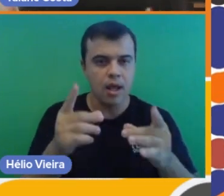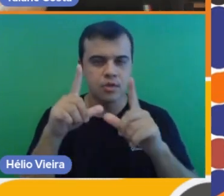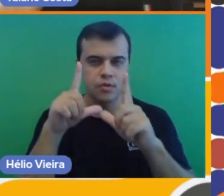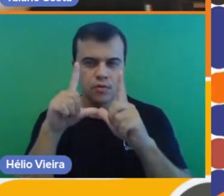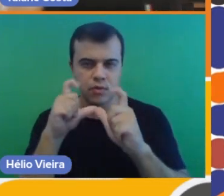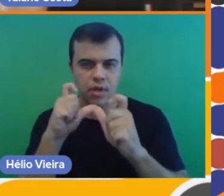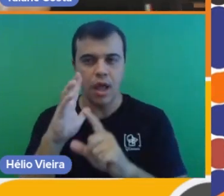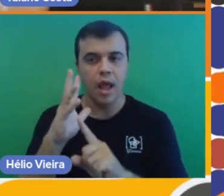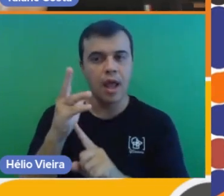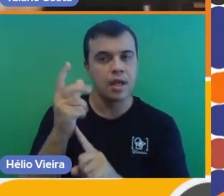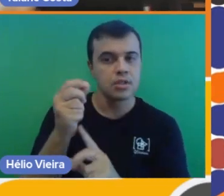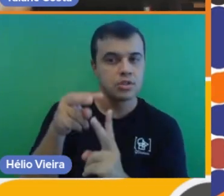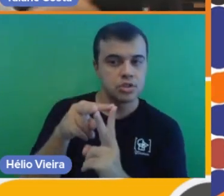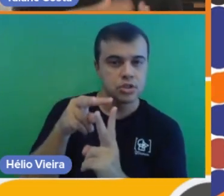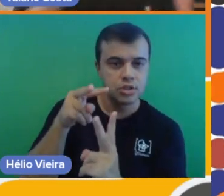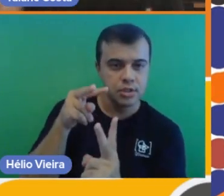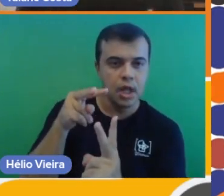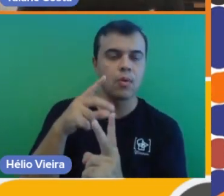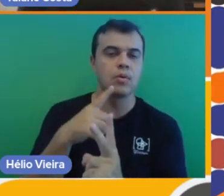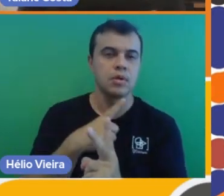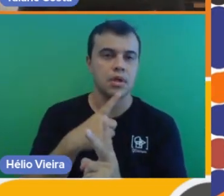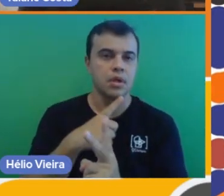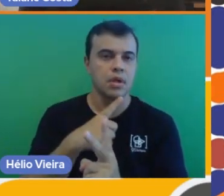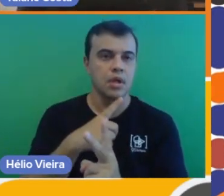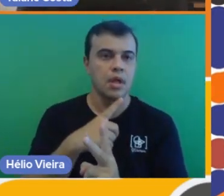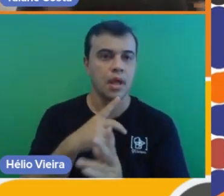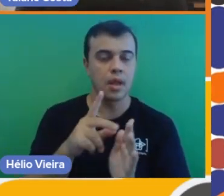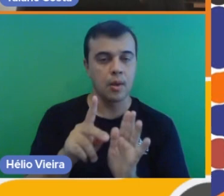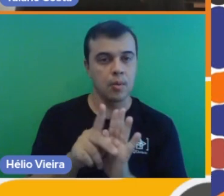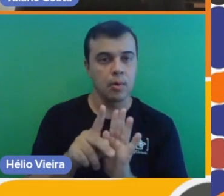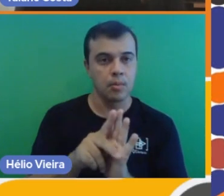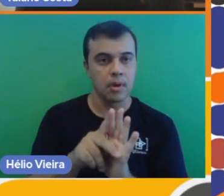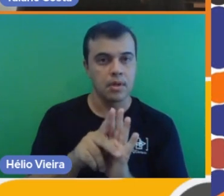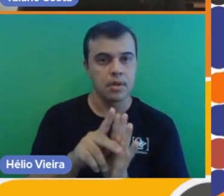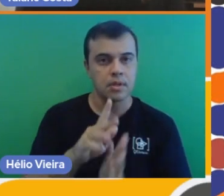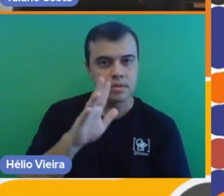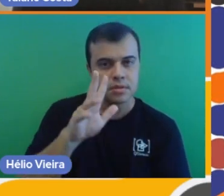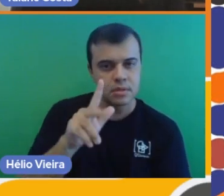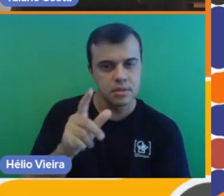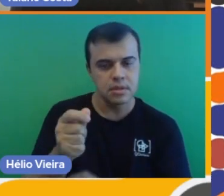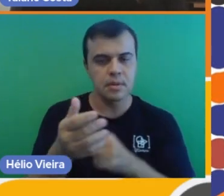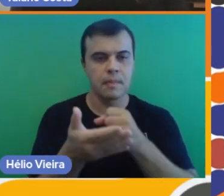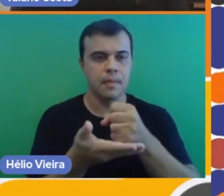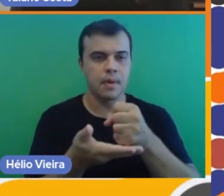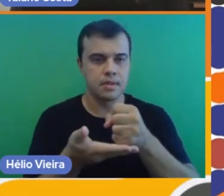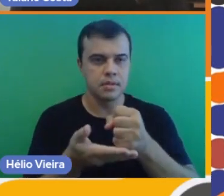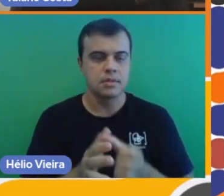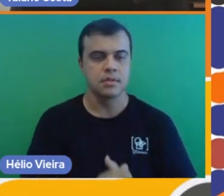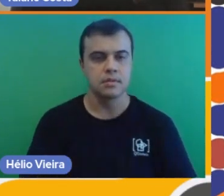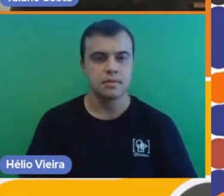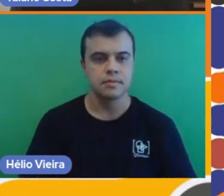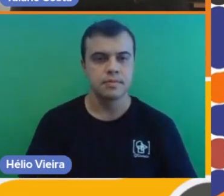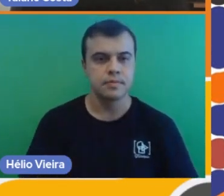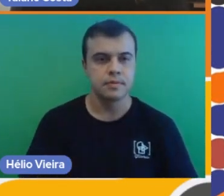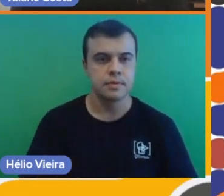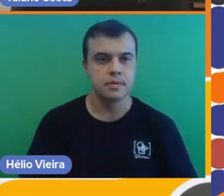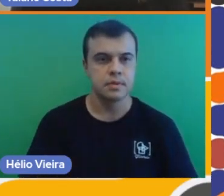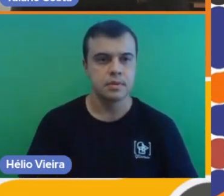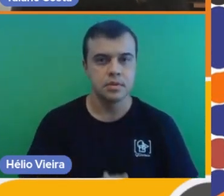fotografia, arte digital. Essa é uma das bases